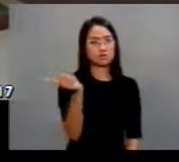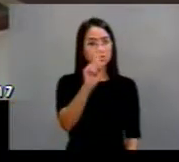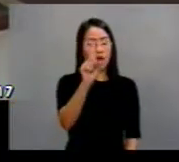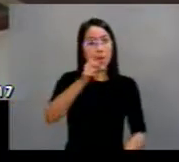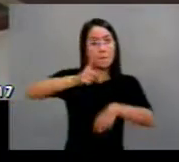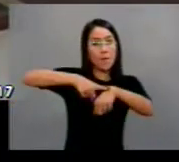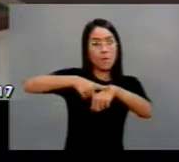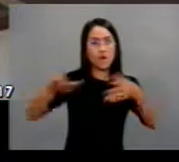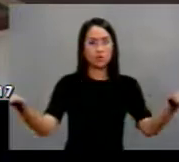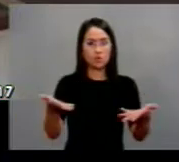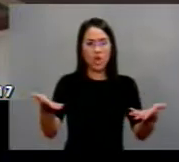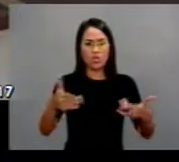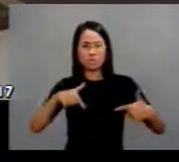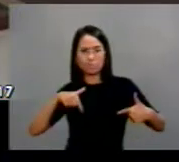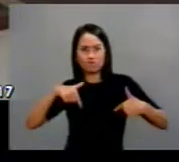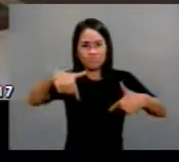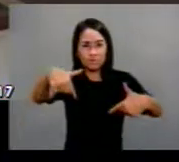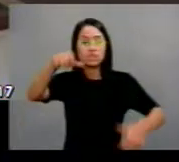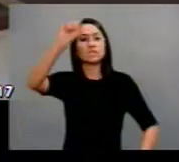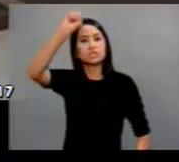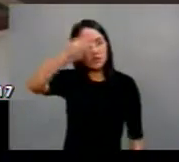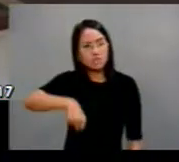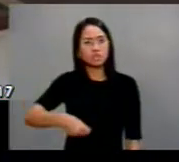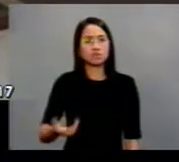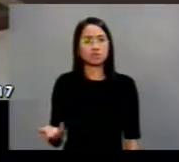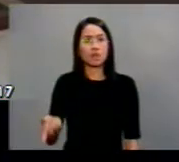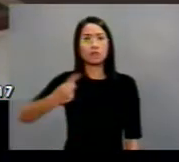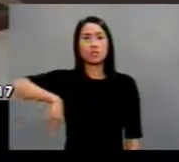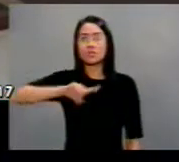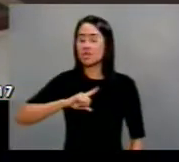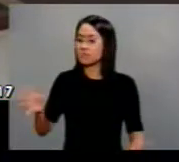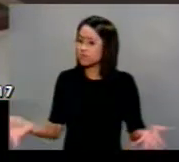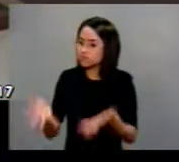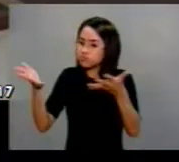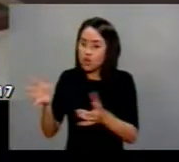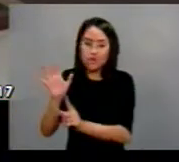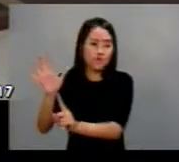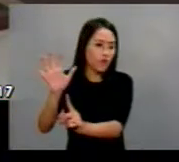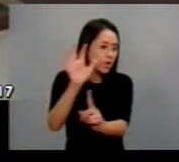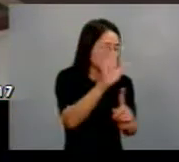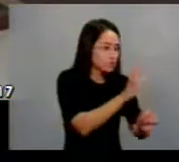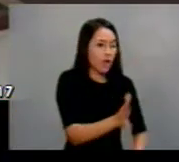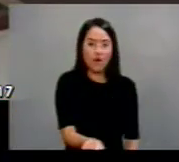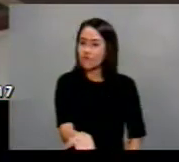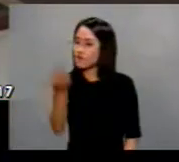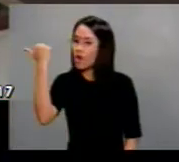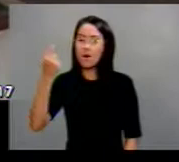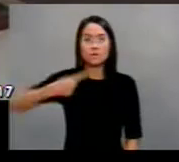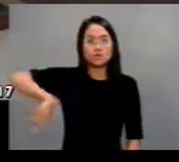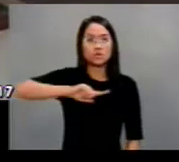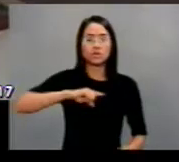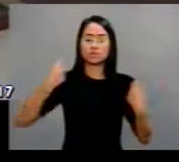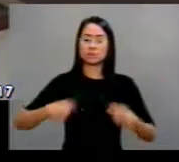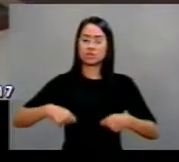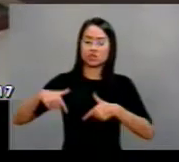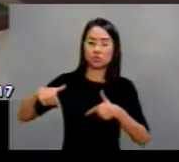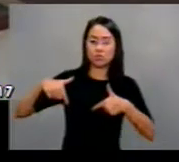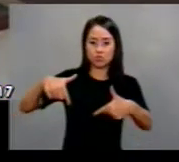de convocar, é de, sobretudo, animar as pessoas para que elas façam